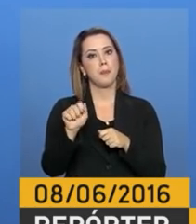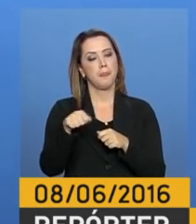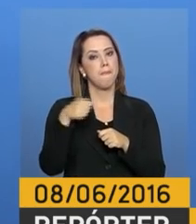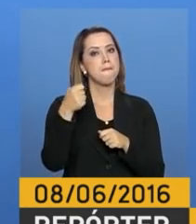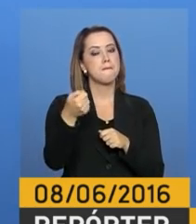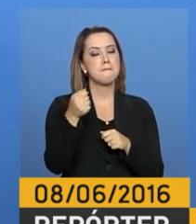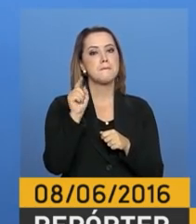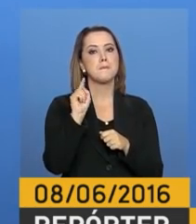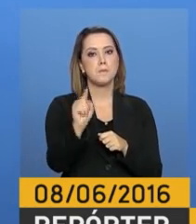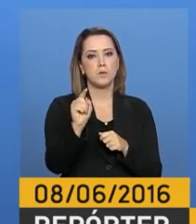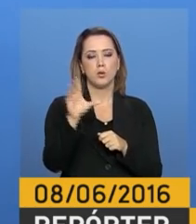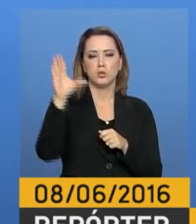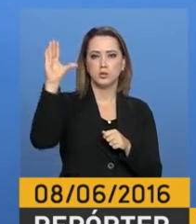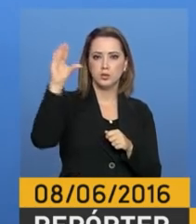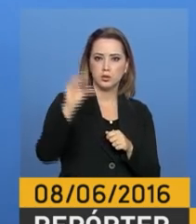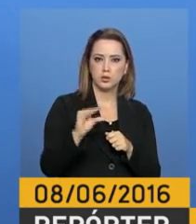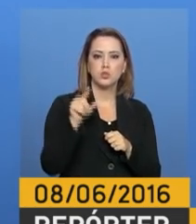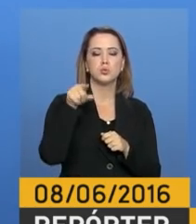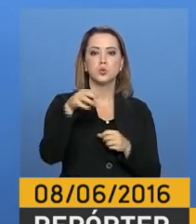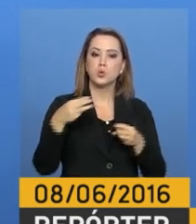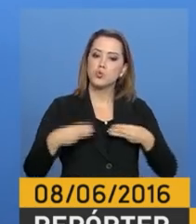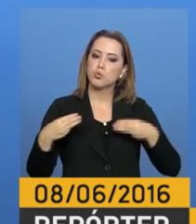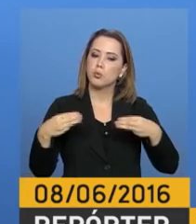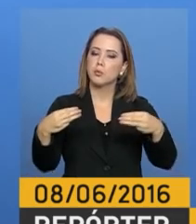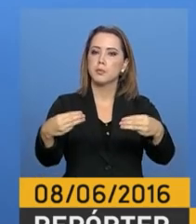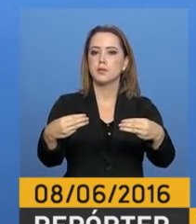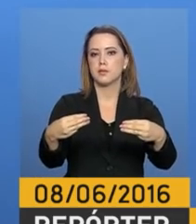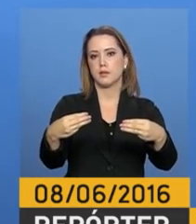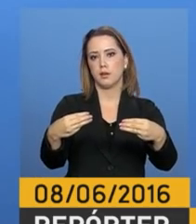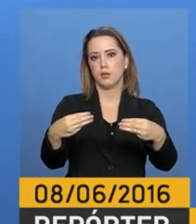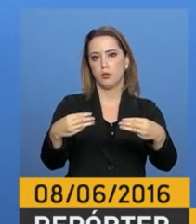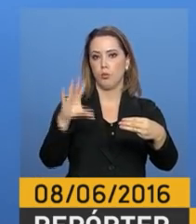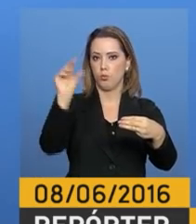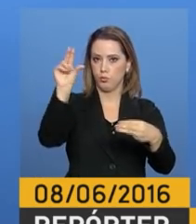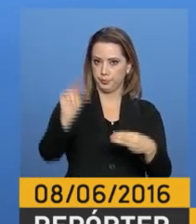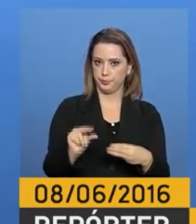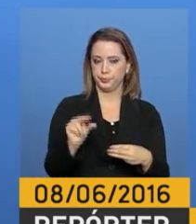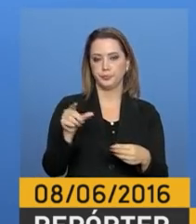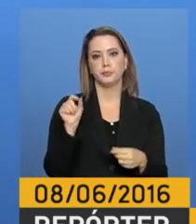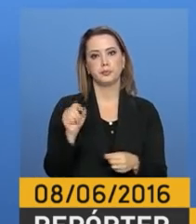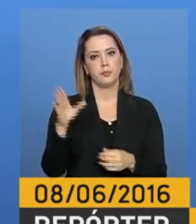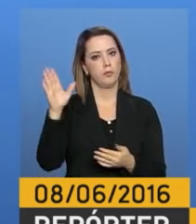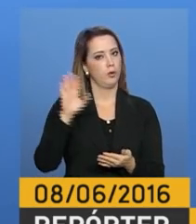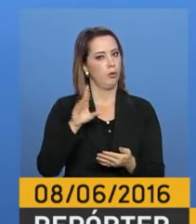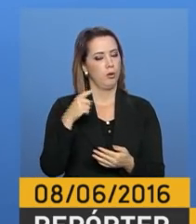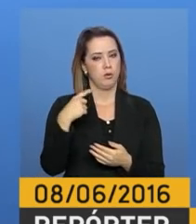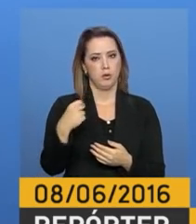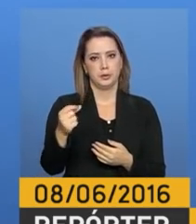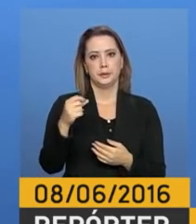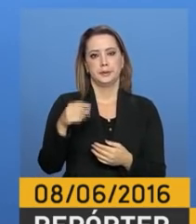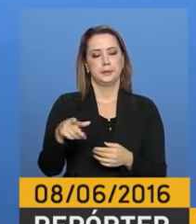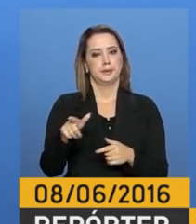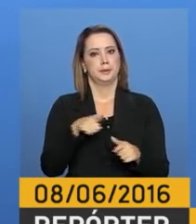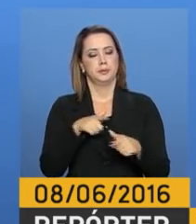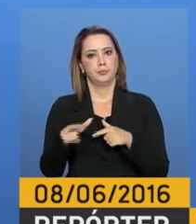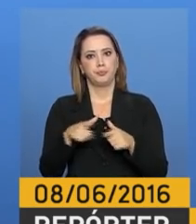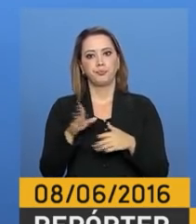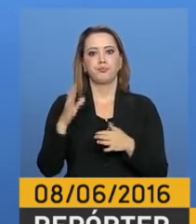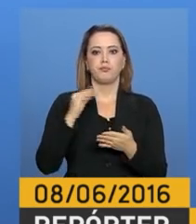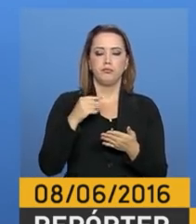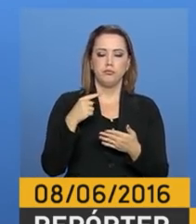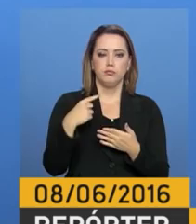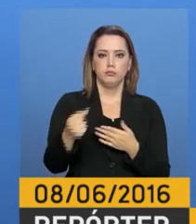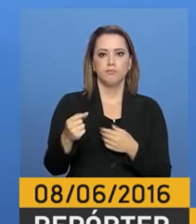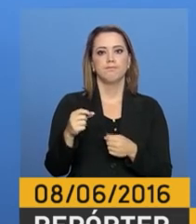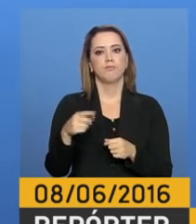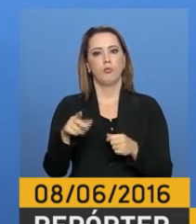com a diminuição dos número de Ministérios com a eliminação de cargos comissionados quer dizer começa a